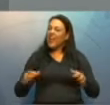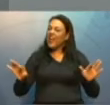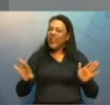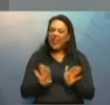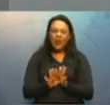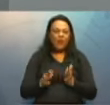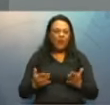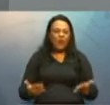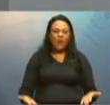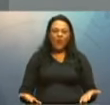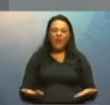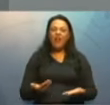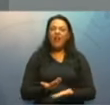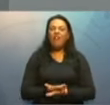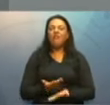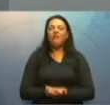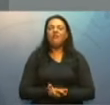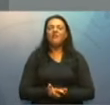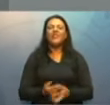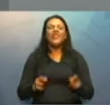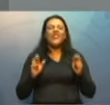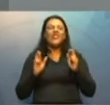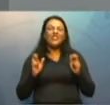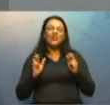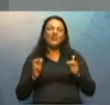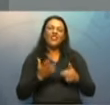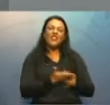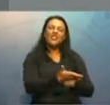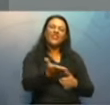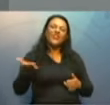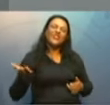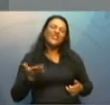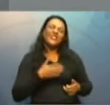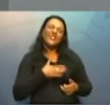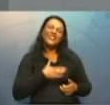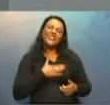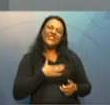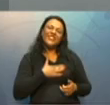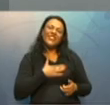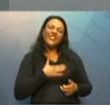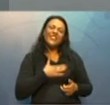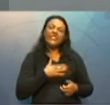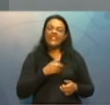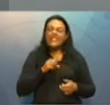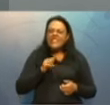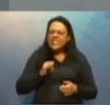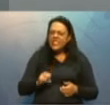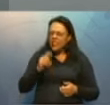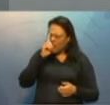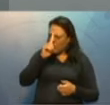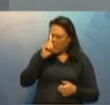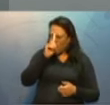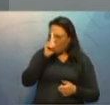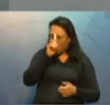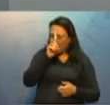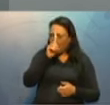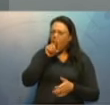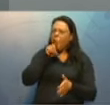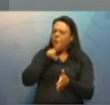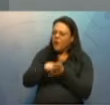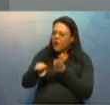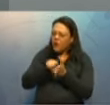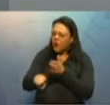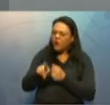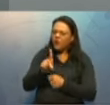Chegamos ao final de mais uma aula e espero que vocês tenham gostado. E qualquer dúvida, procure